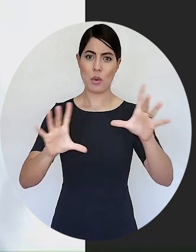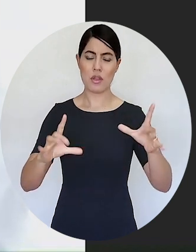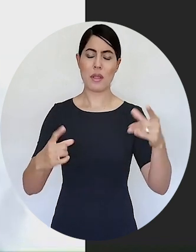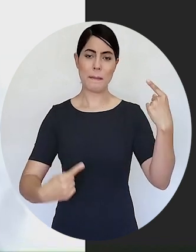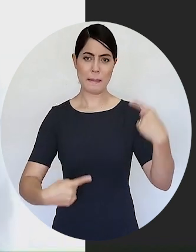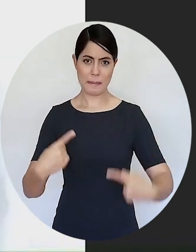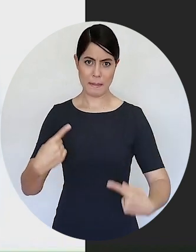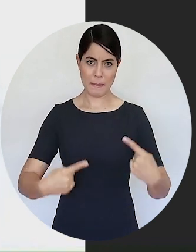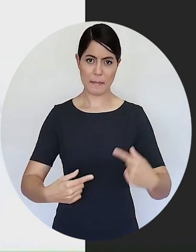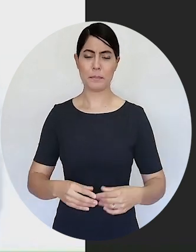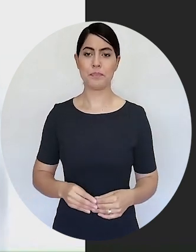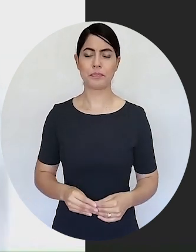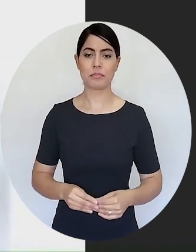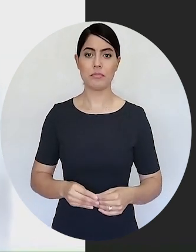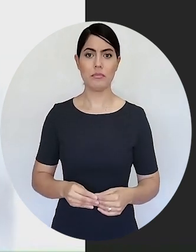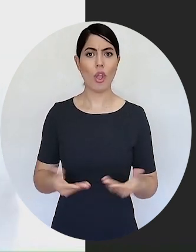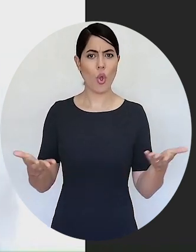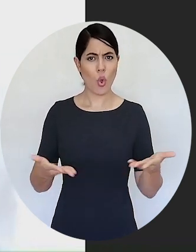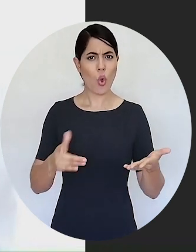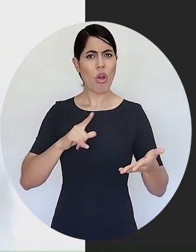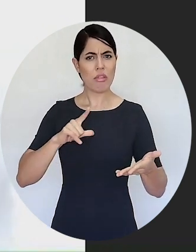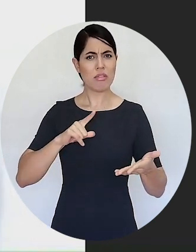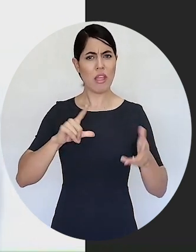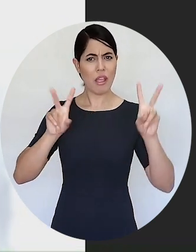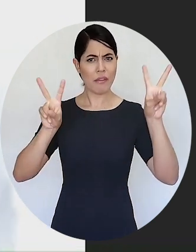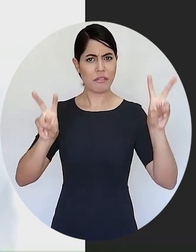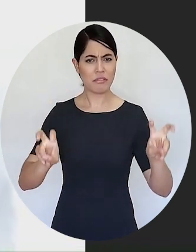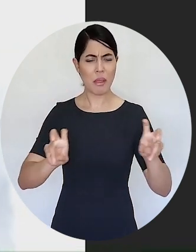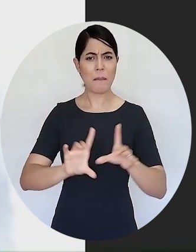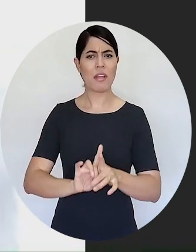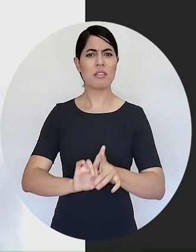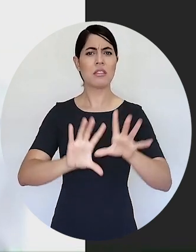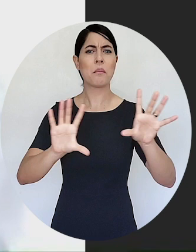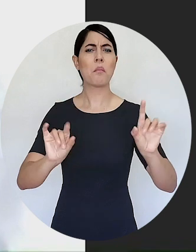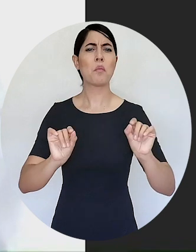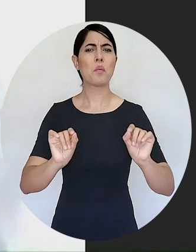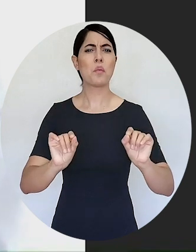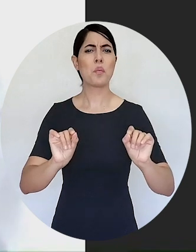democracia. Hoje saiu uma pesquisa falando que democracia